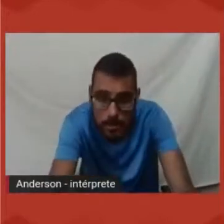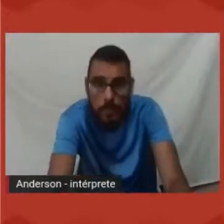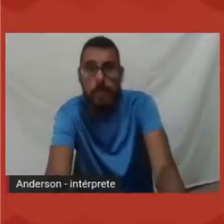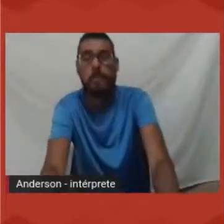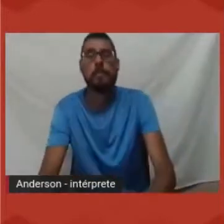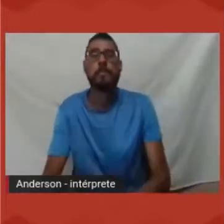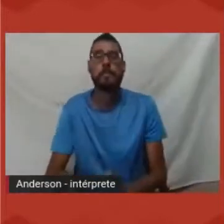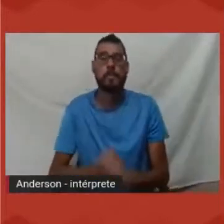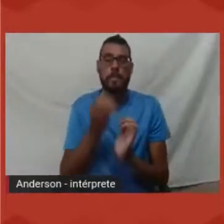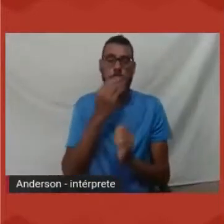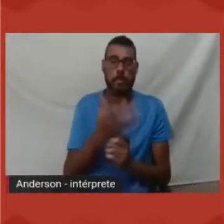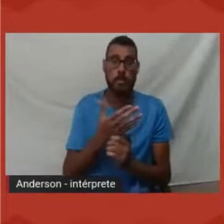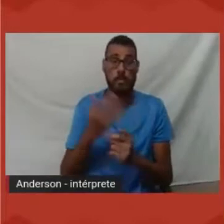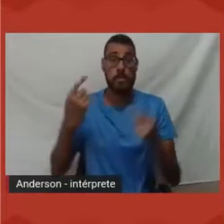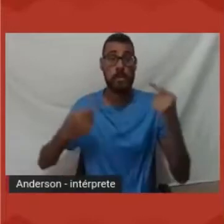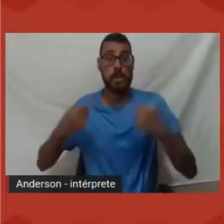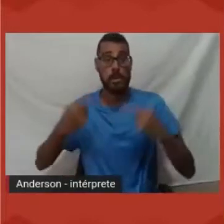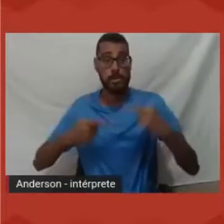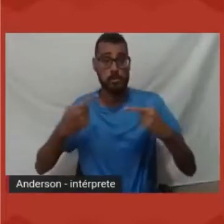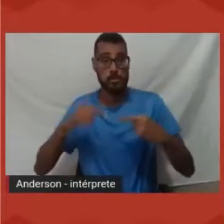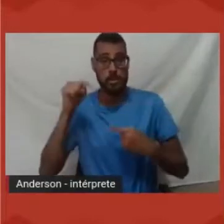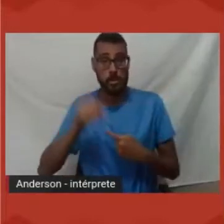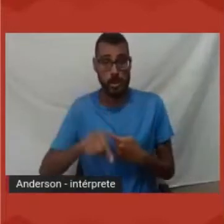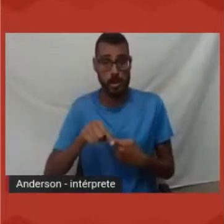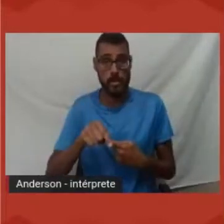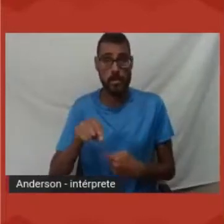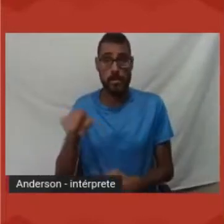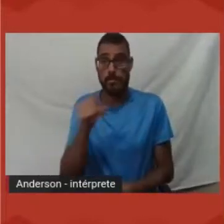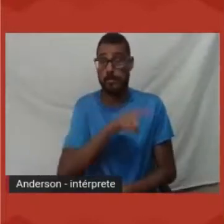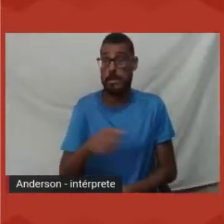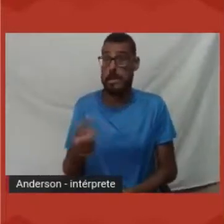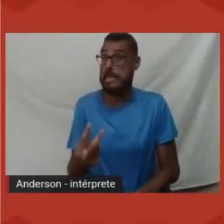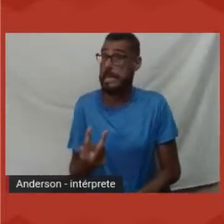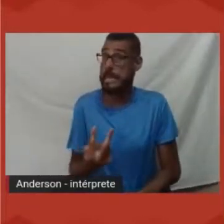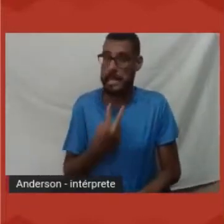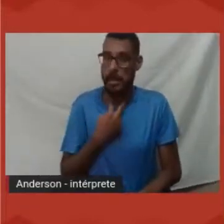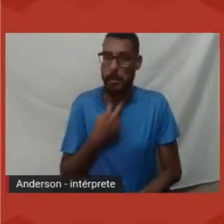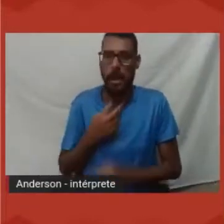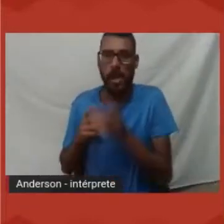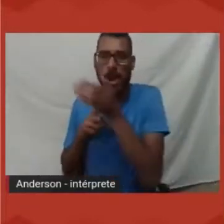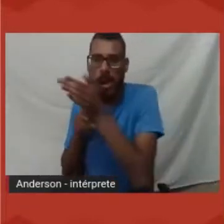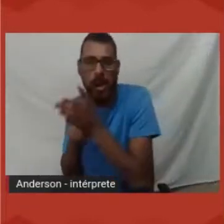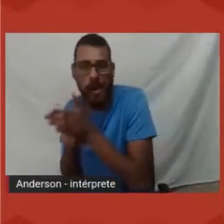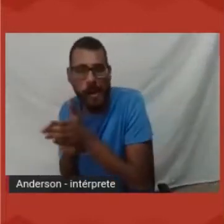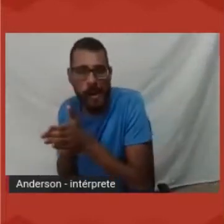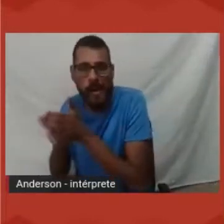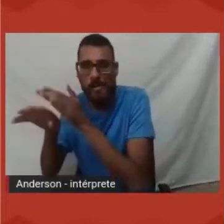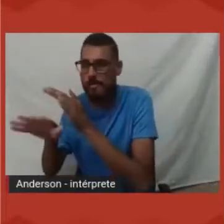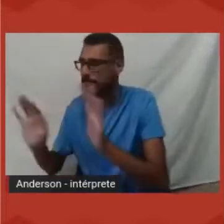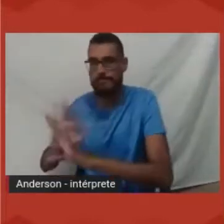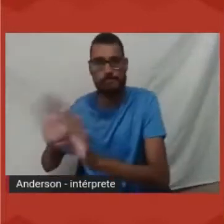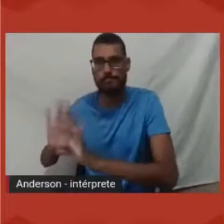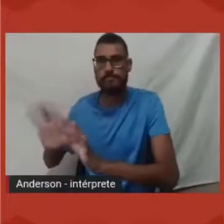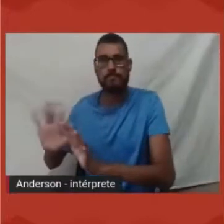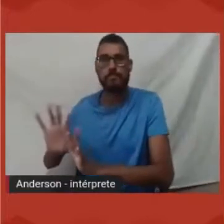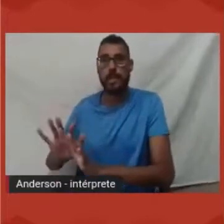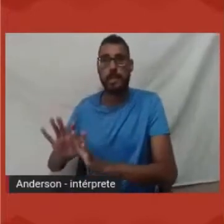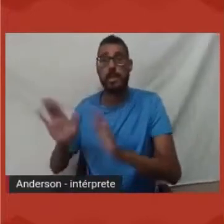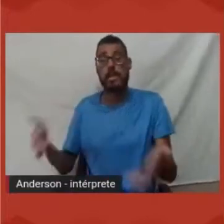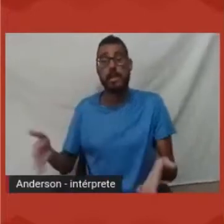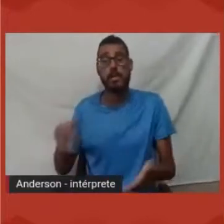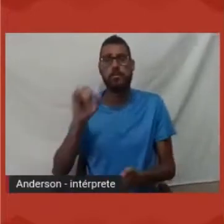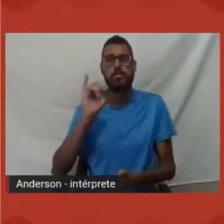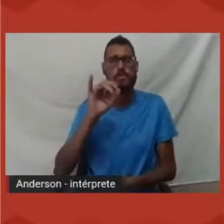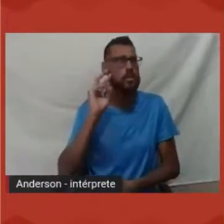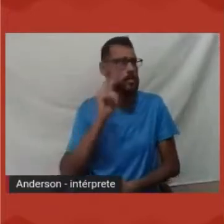Bom, nessa discussão, vocês não podem consultar materiais. Então, tudo que vocês levantarem de hipóteses, possíveis